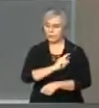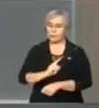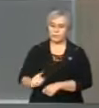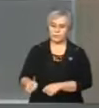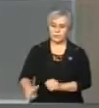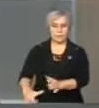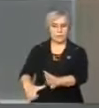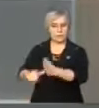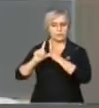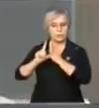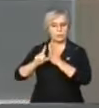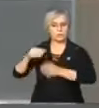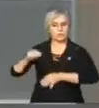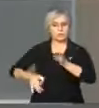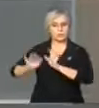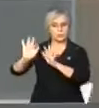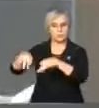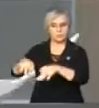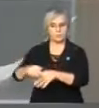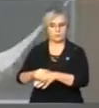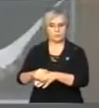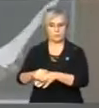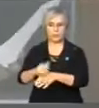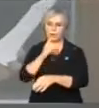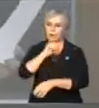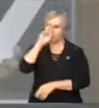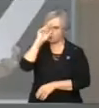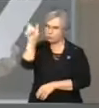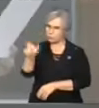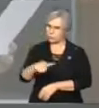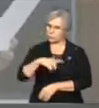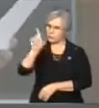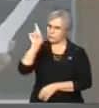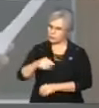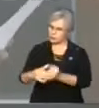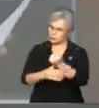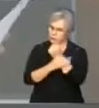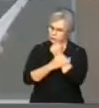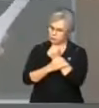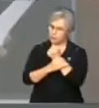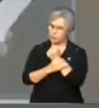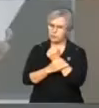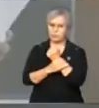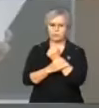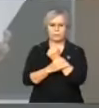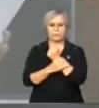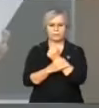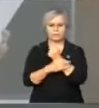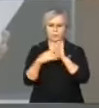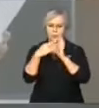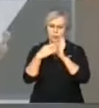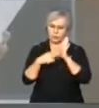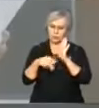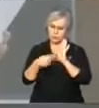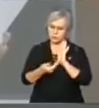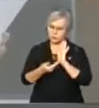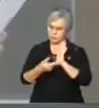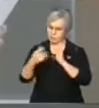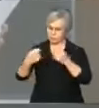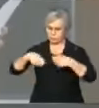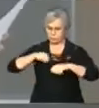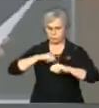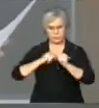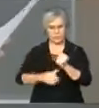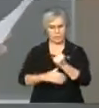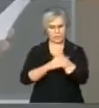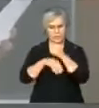antecipada. Vossa Excelência tem o direito e assegurado, e o rito que o regimento dessa casa nos garante aqui,